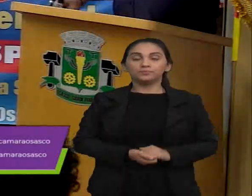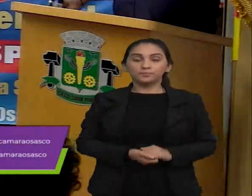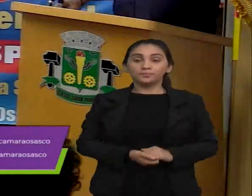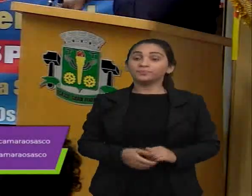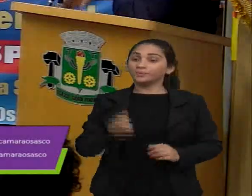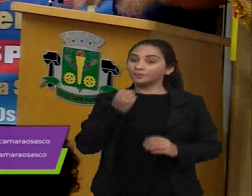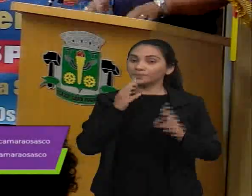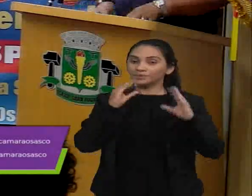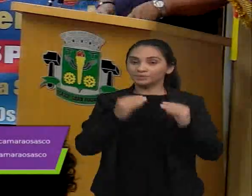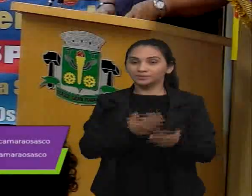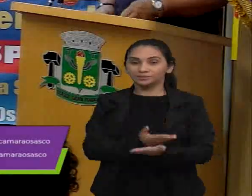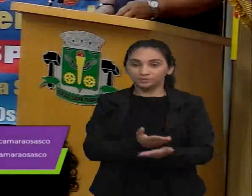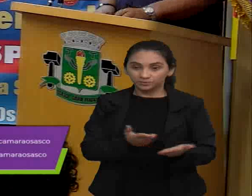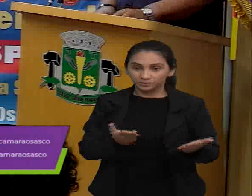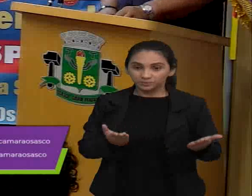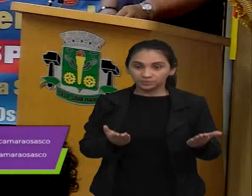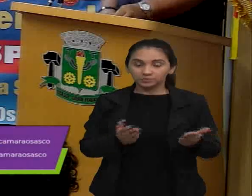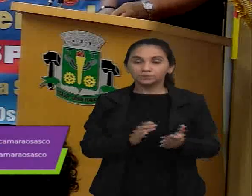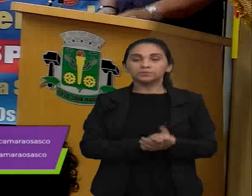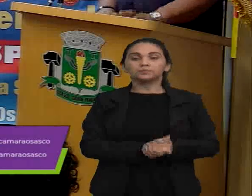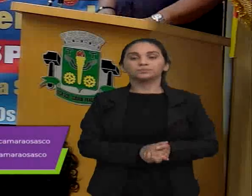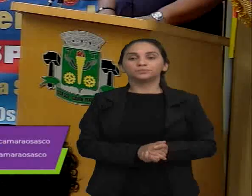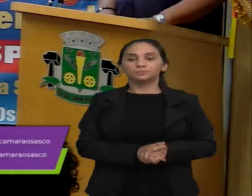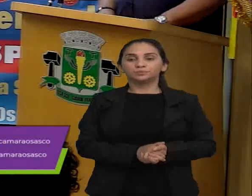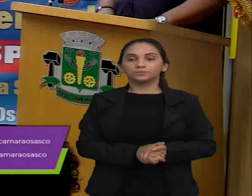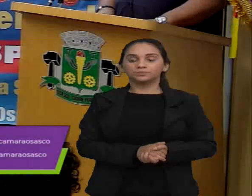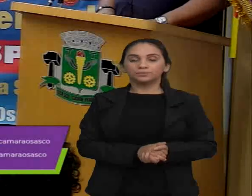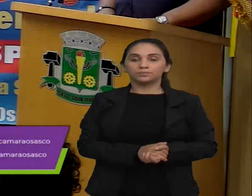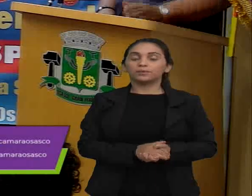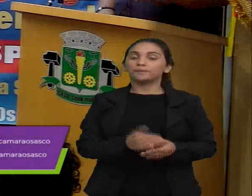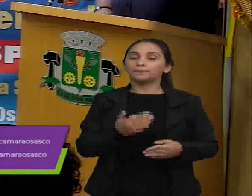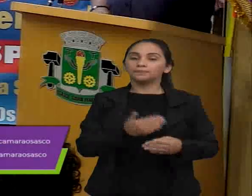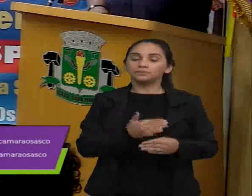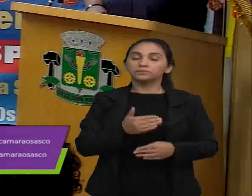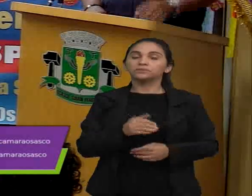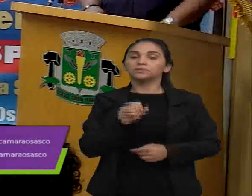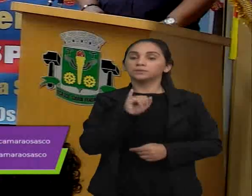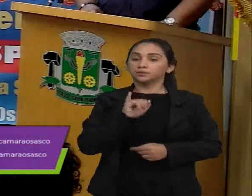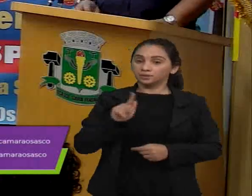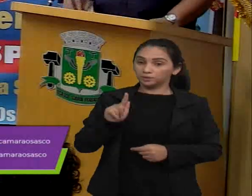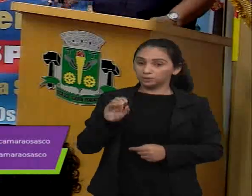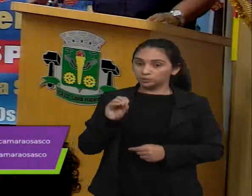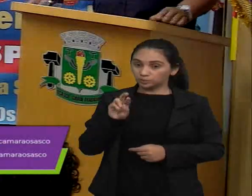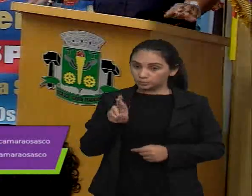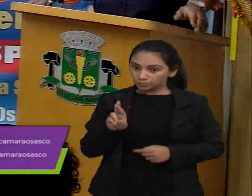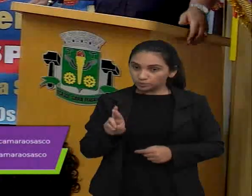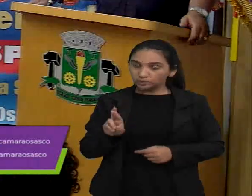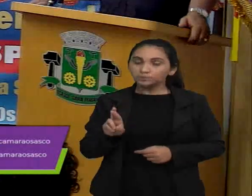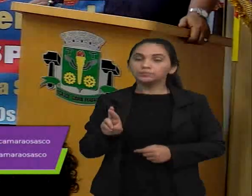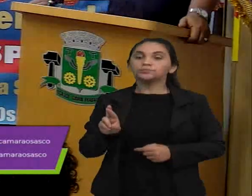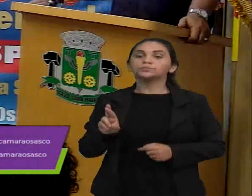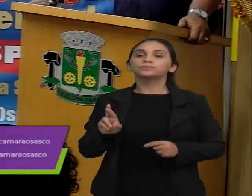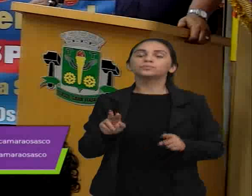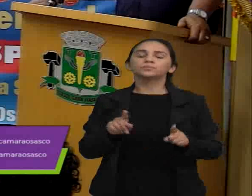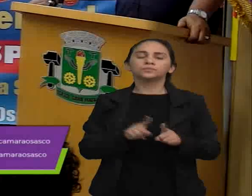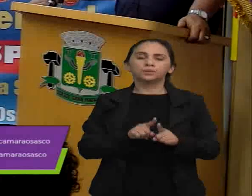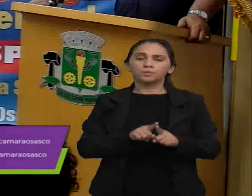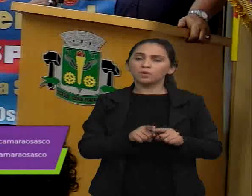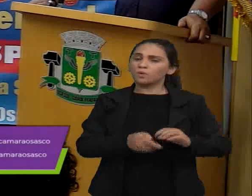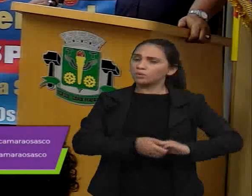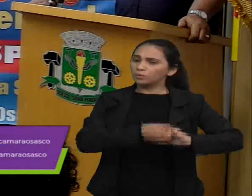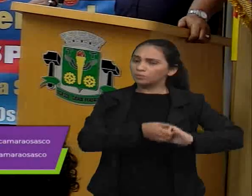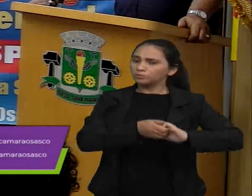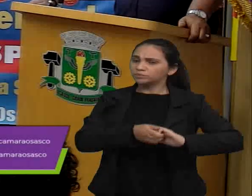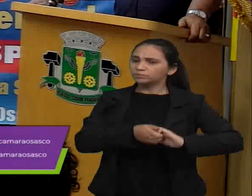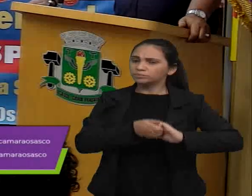Boa noite a todos na presença aqui do Igor faz parte do mandato ativosa eu cumprimento todos vocês